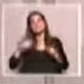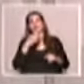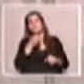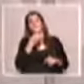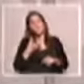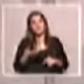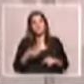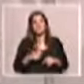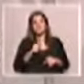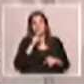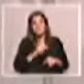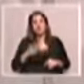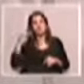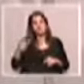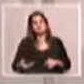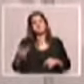que permite aguentar.